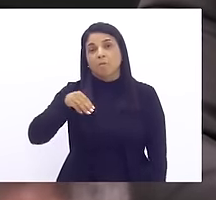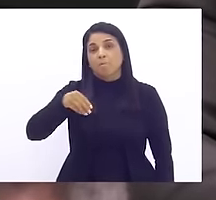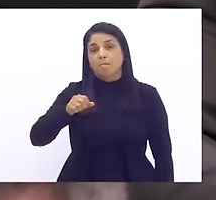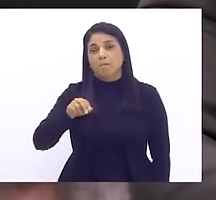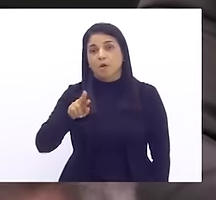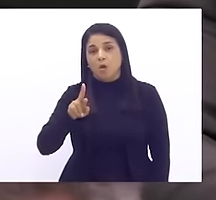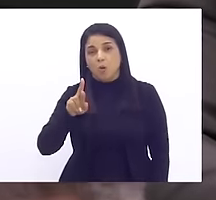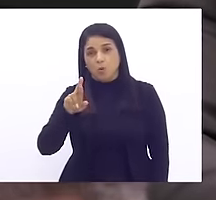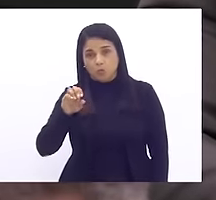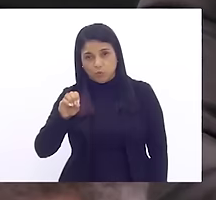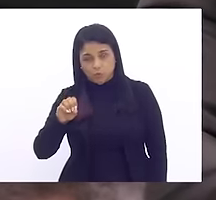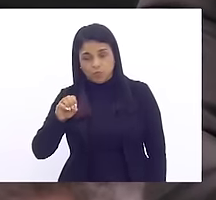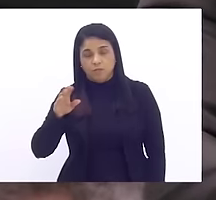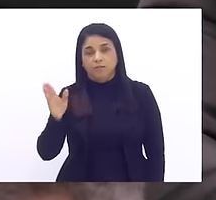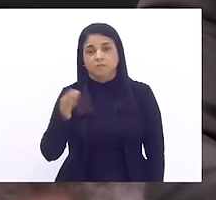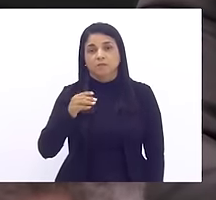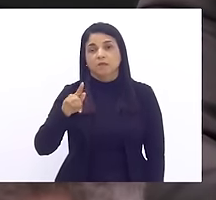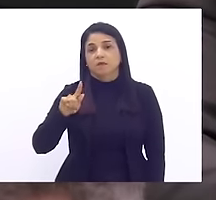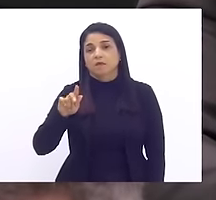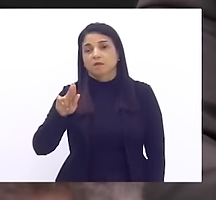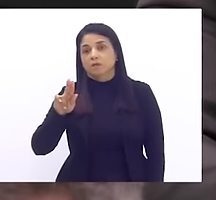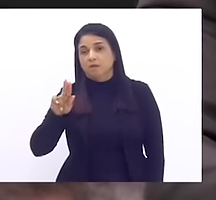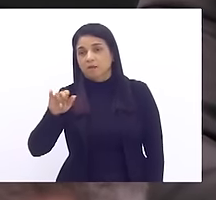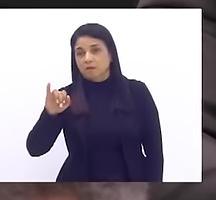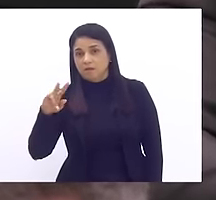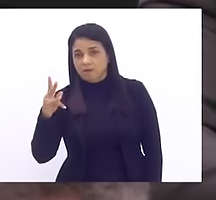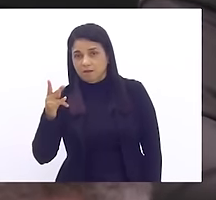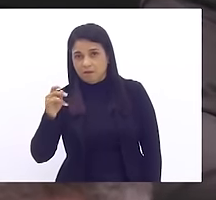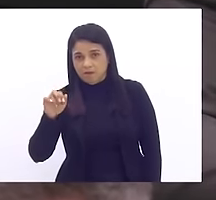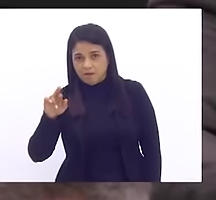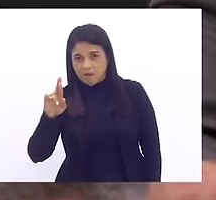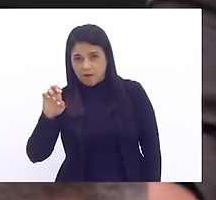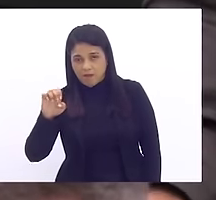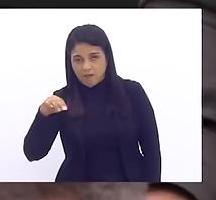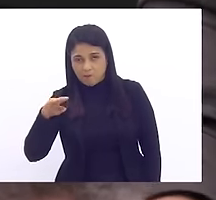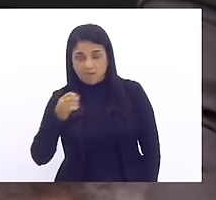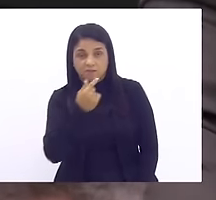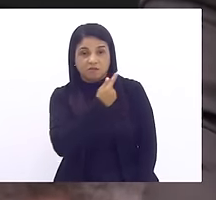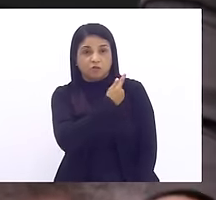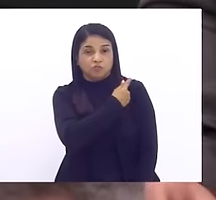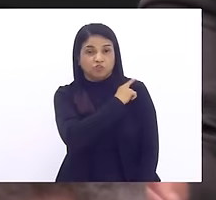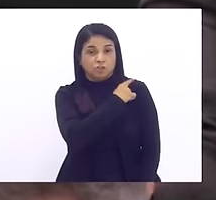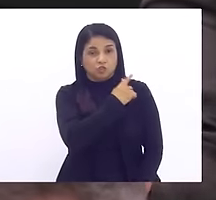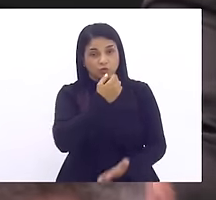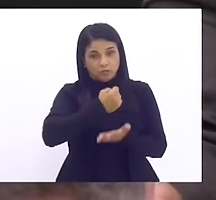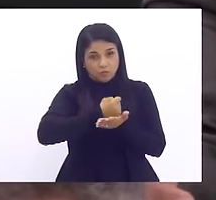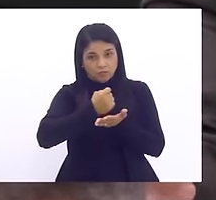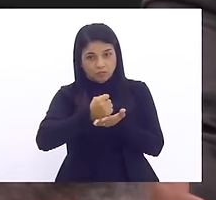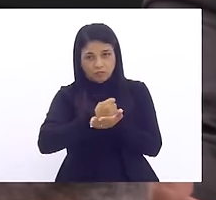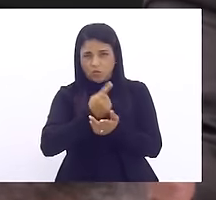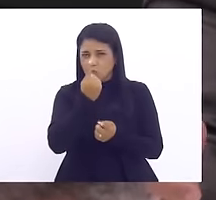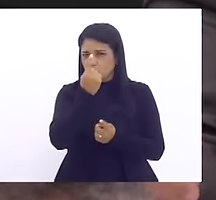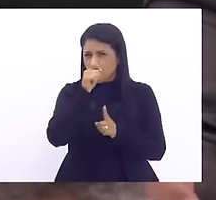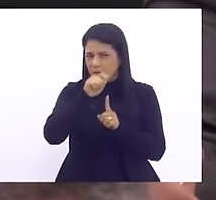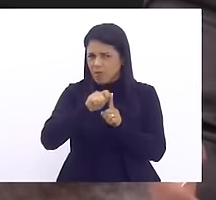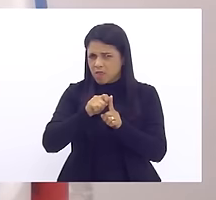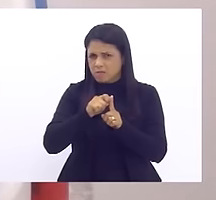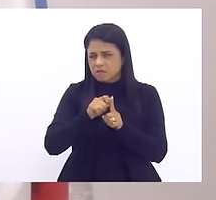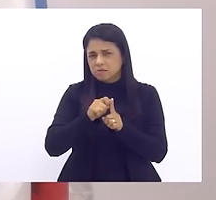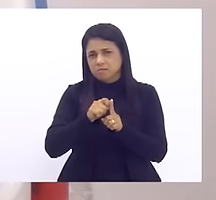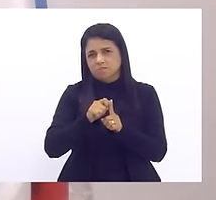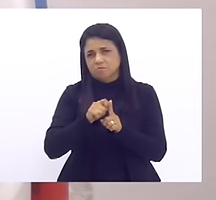fiscais e gestor desse contrato atuais e assim há um mês a menos de um